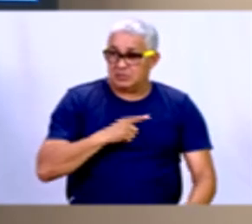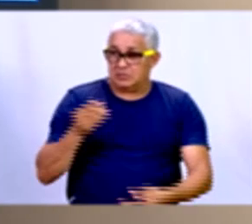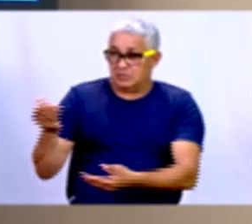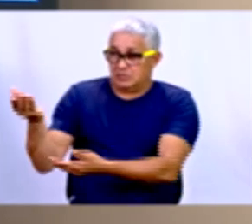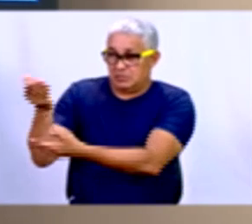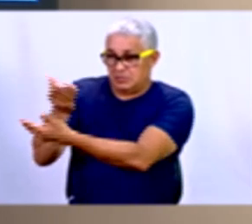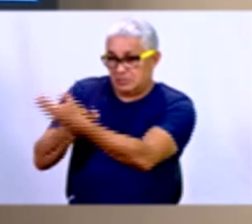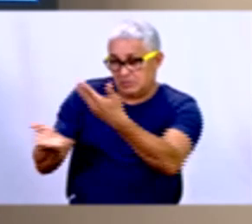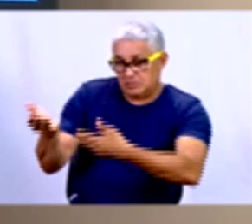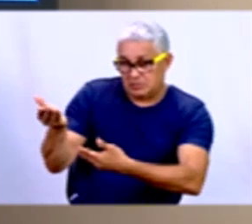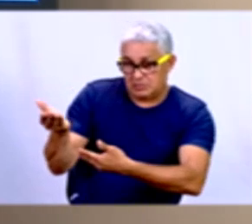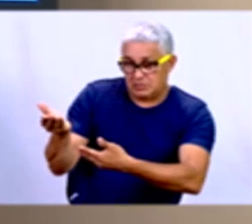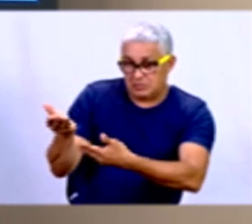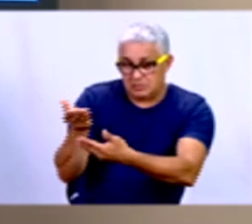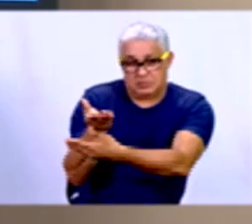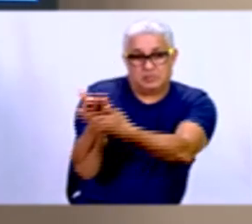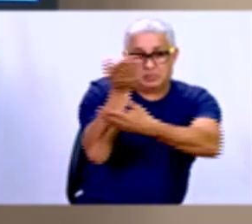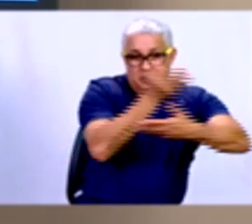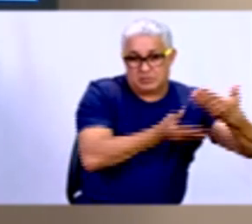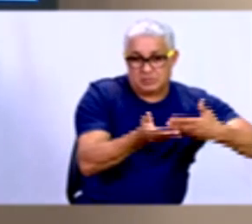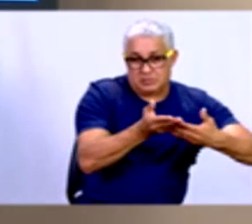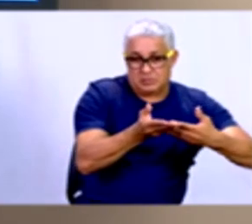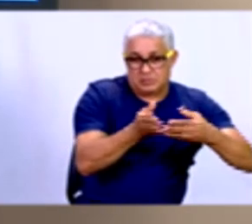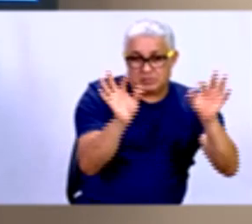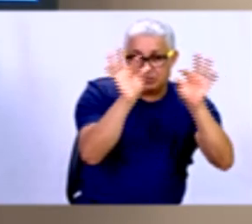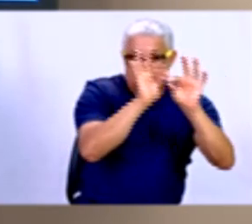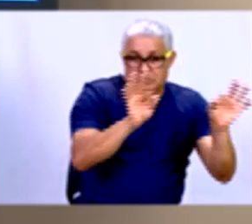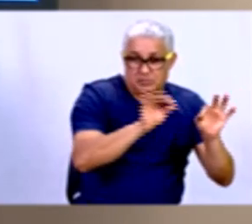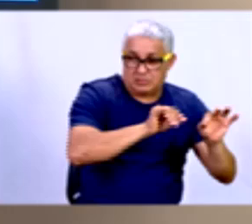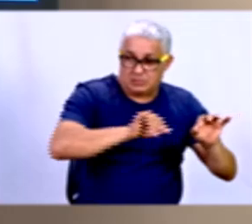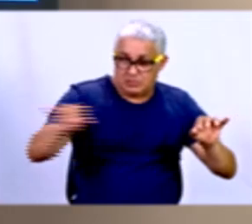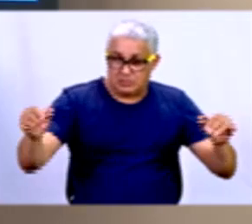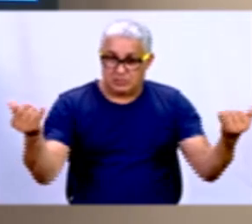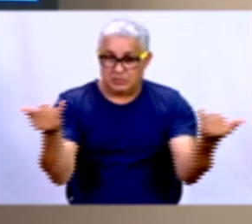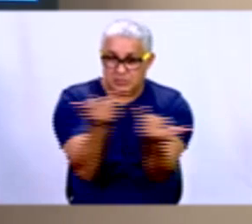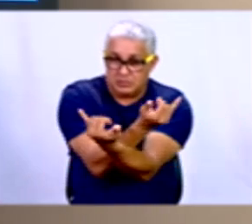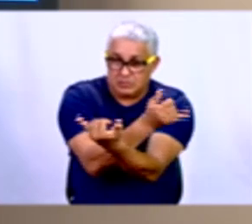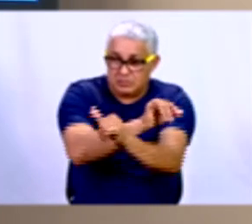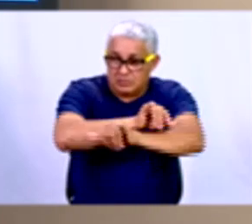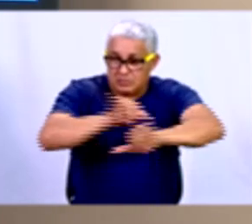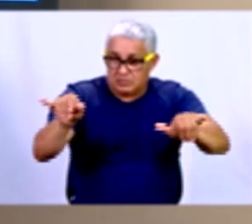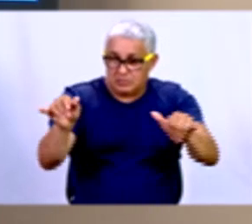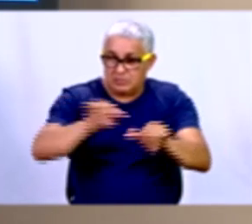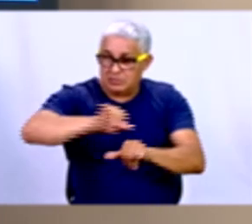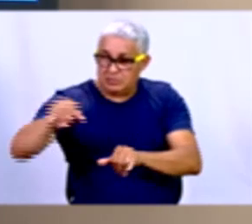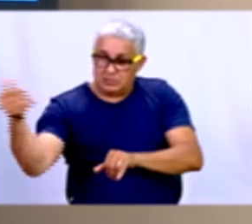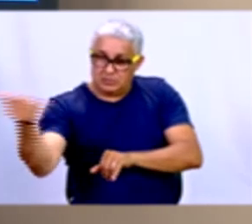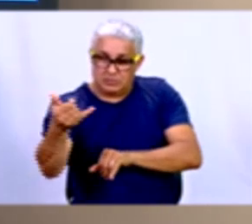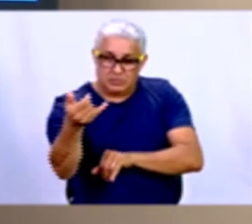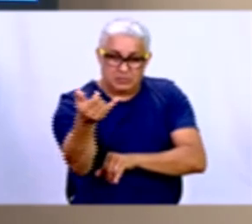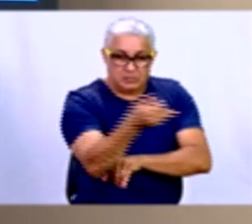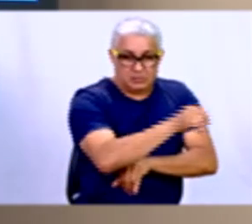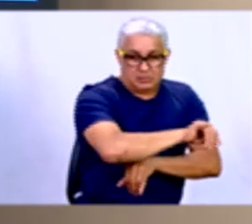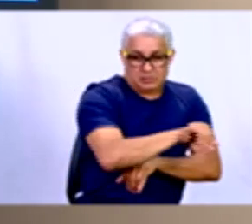a interface, existia mensagem que vinha do banco de dados e ia para o usuário, e nós tínhamos